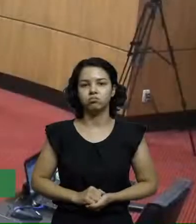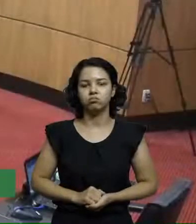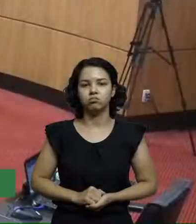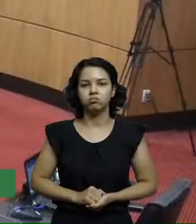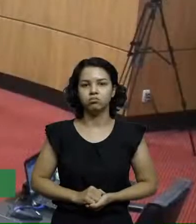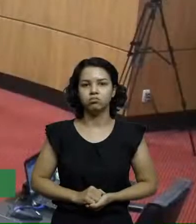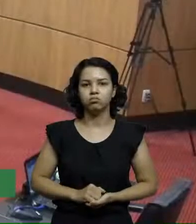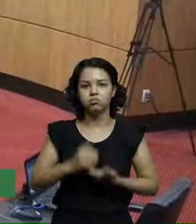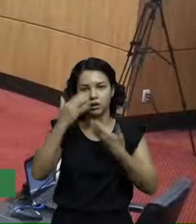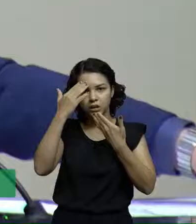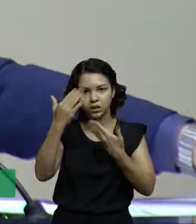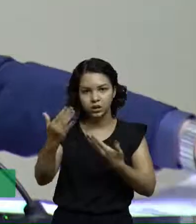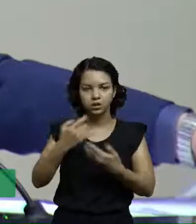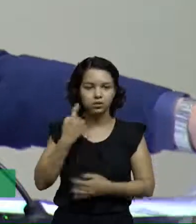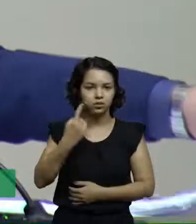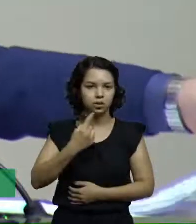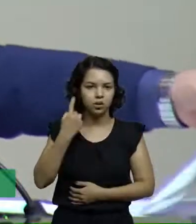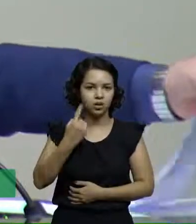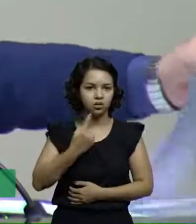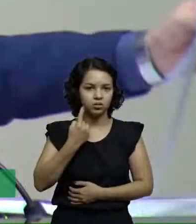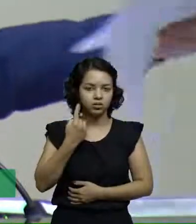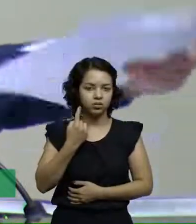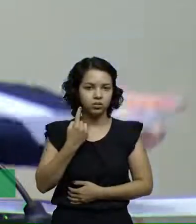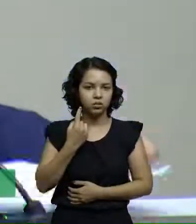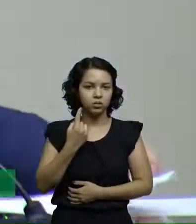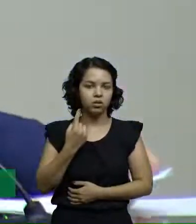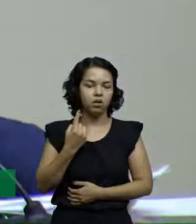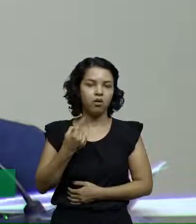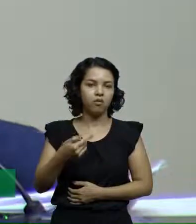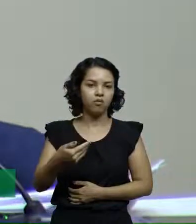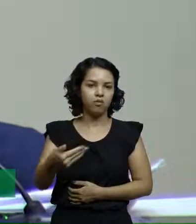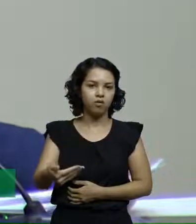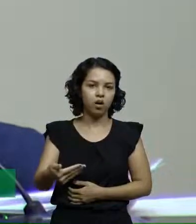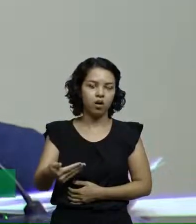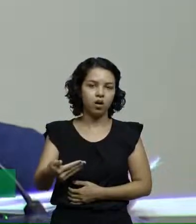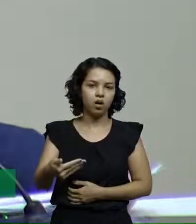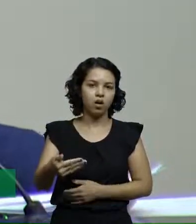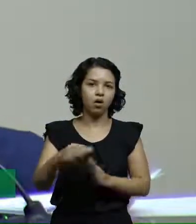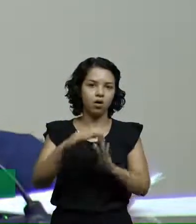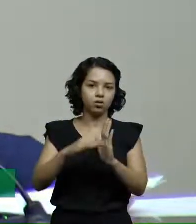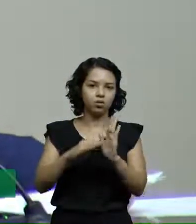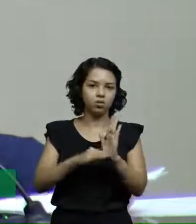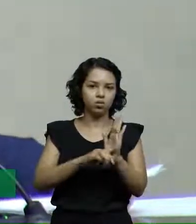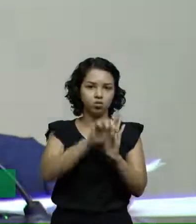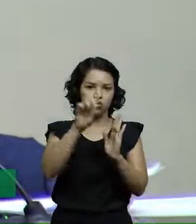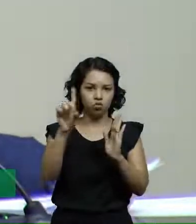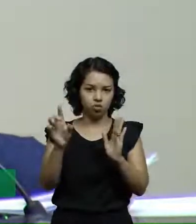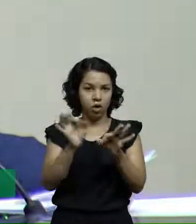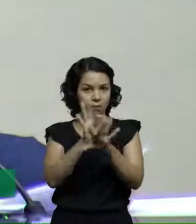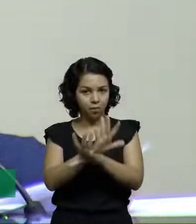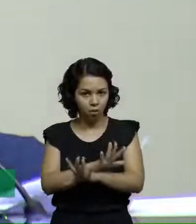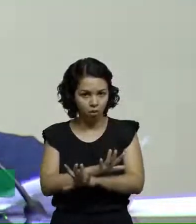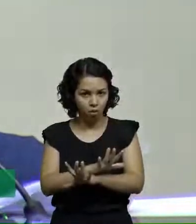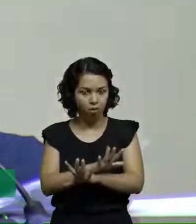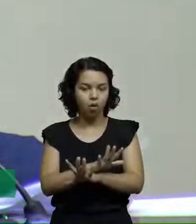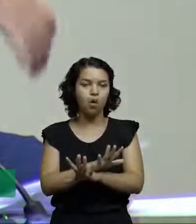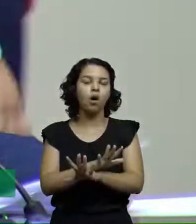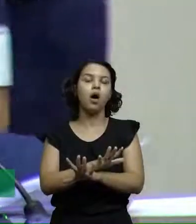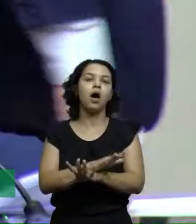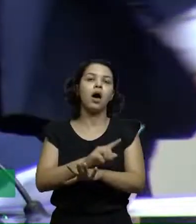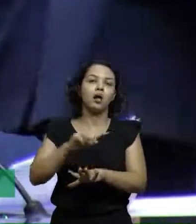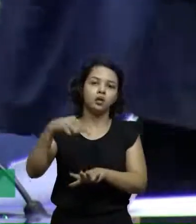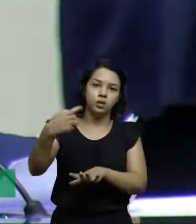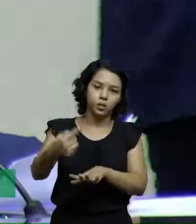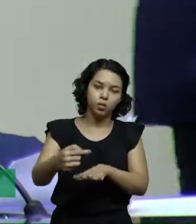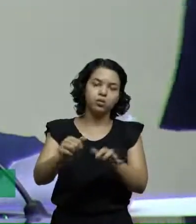Agradeço, deputado Mocelin. Está previsto após a ordem do dia, então a sessão será suspensa e